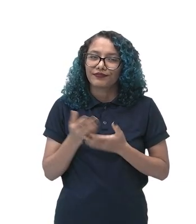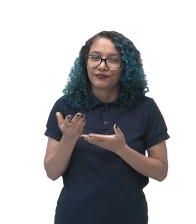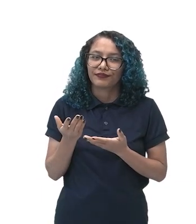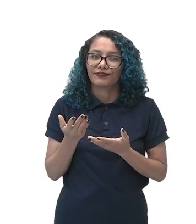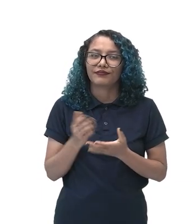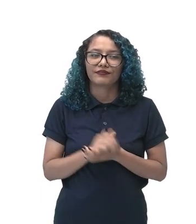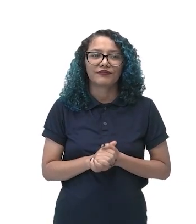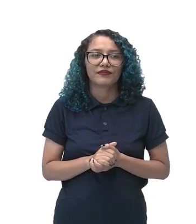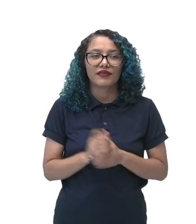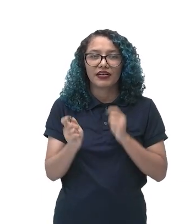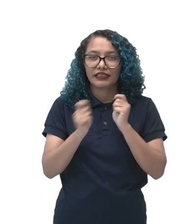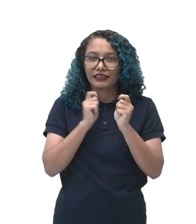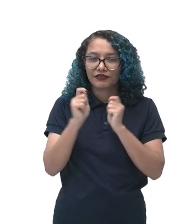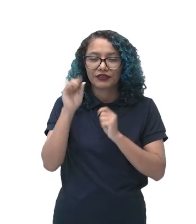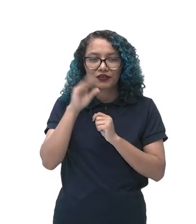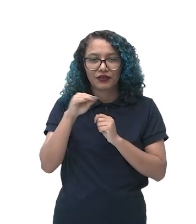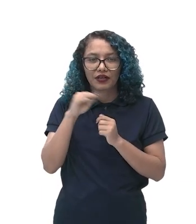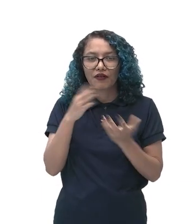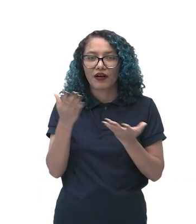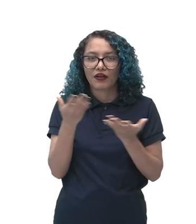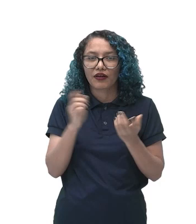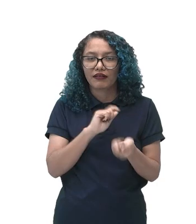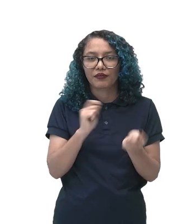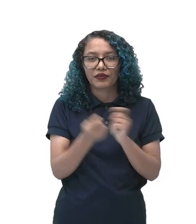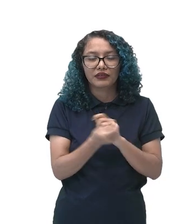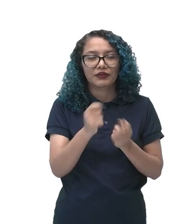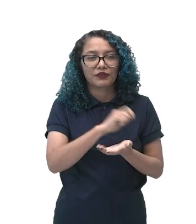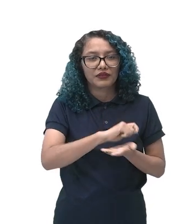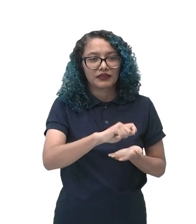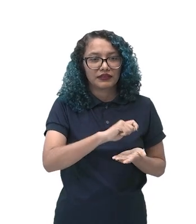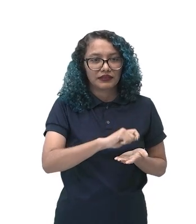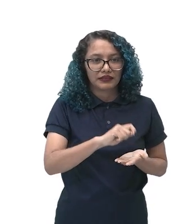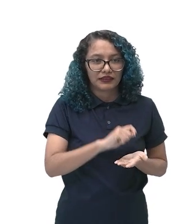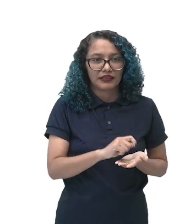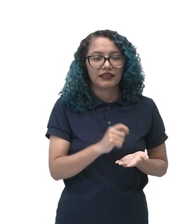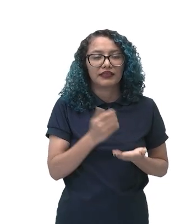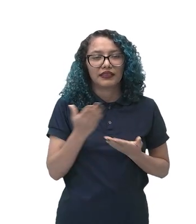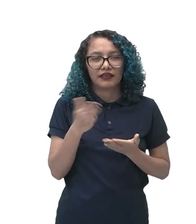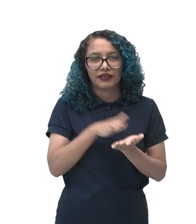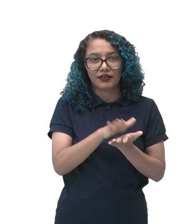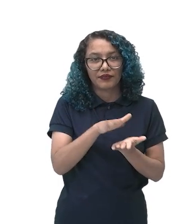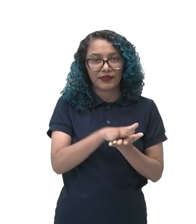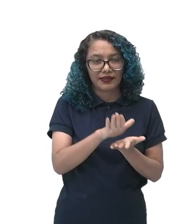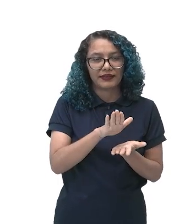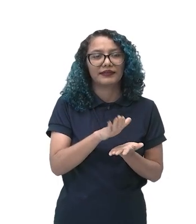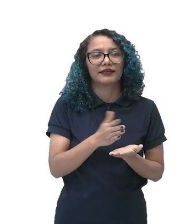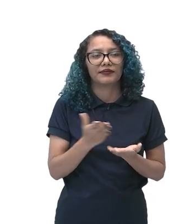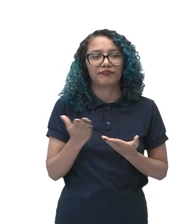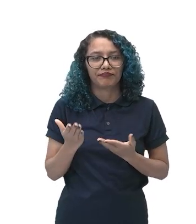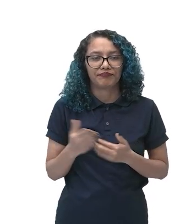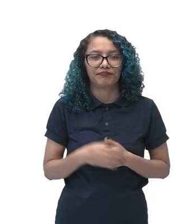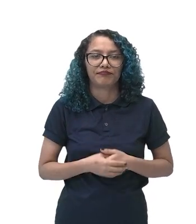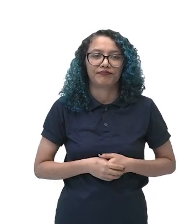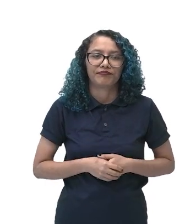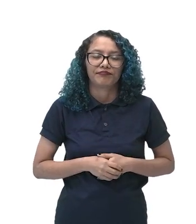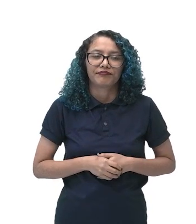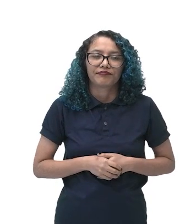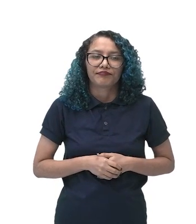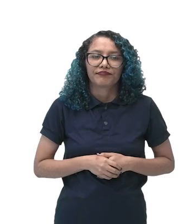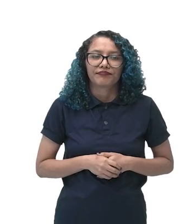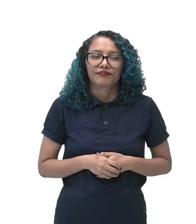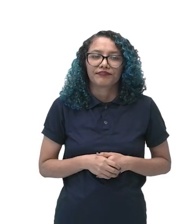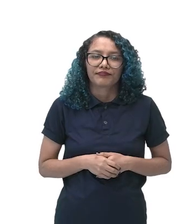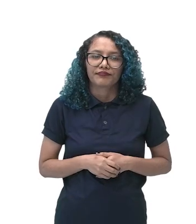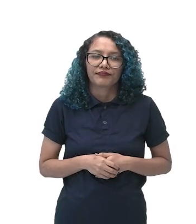uma versão, né? Justamente ali para o que seria o impresso, correto? Então, aquelas imagens,